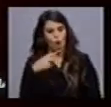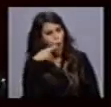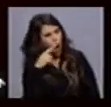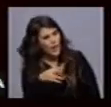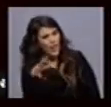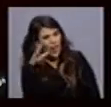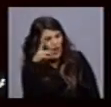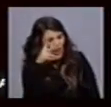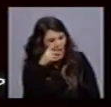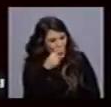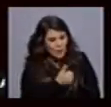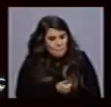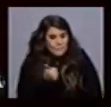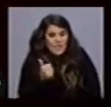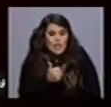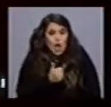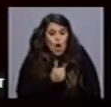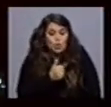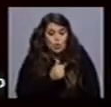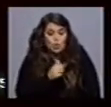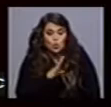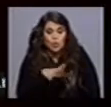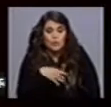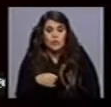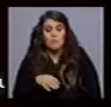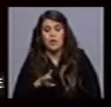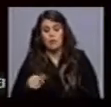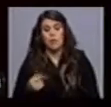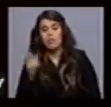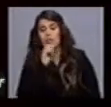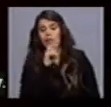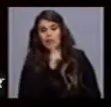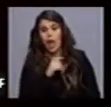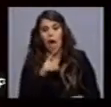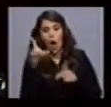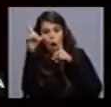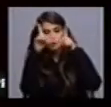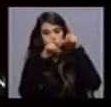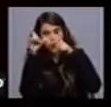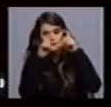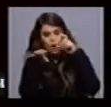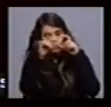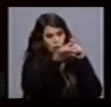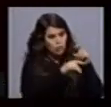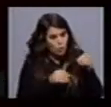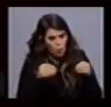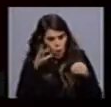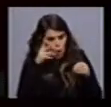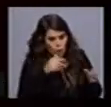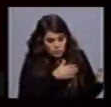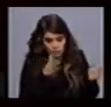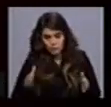e só olhando com este telescópio e com outros de raio-x é que nós conseguimos tirar uma fotografia de zonas muito, muito quentes. E